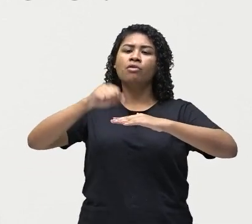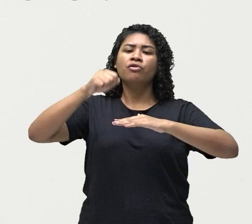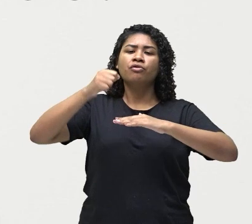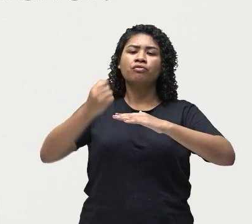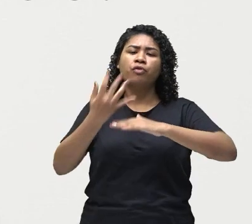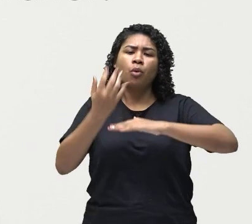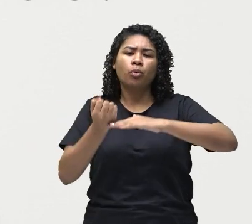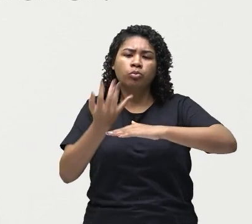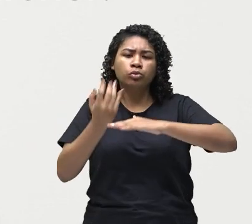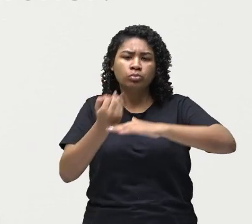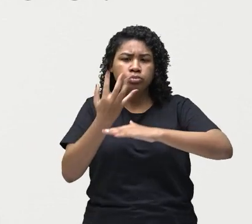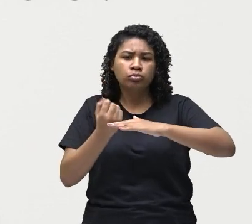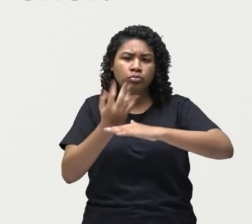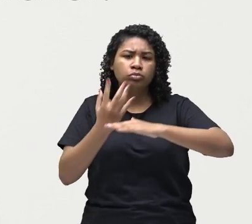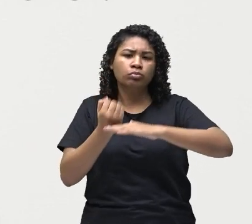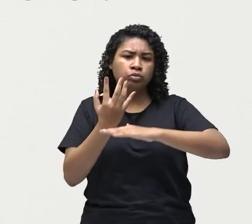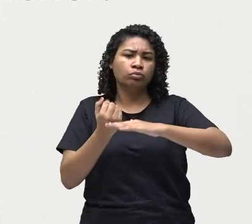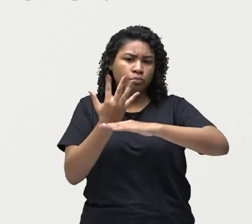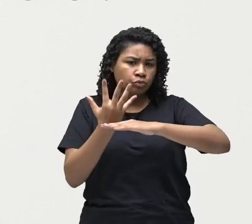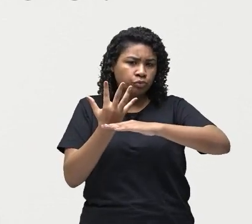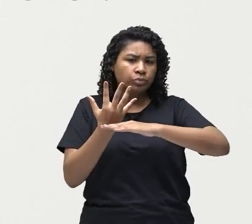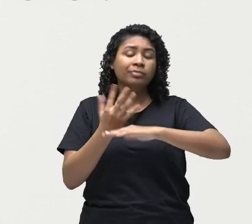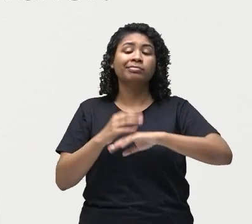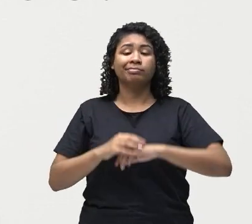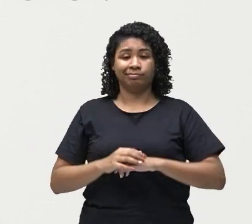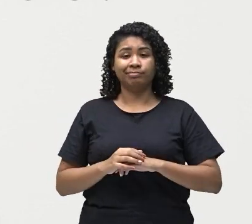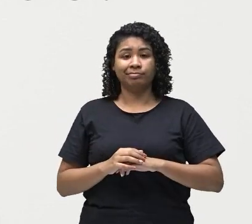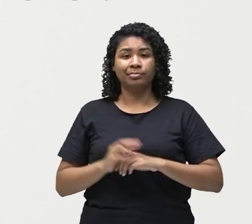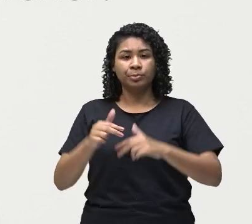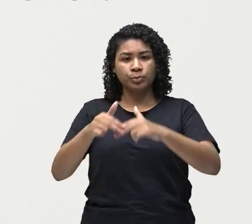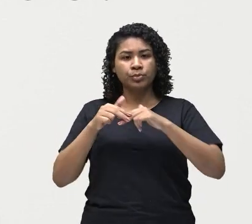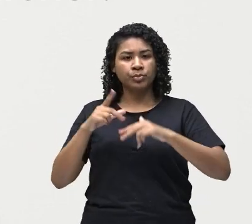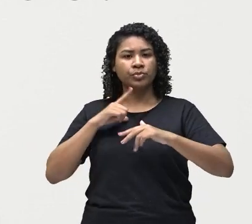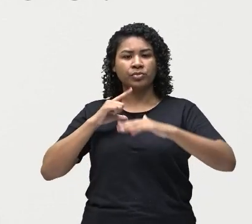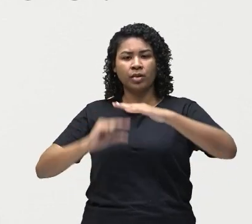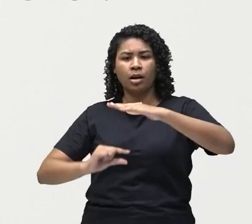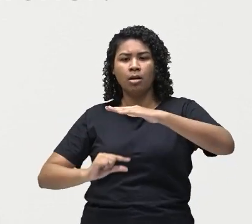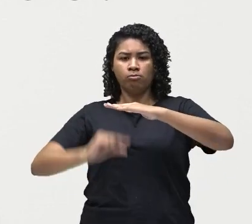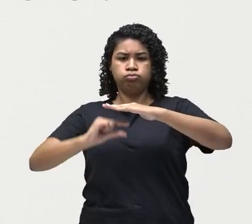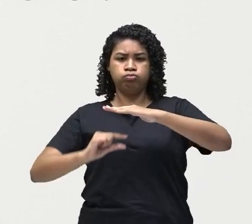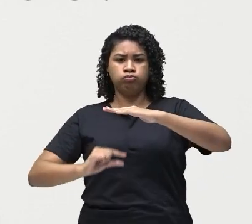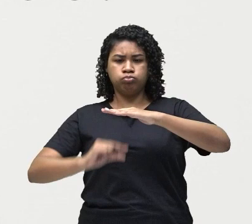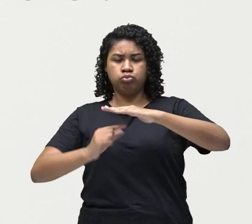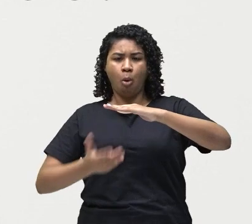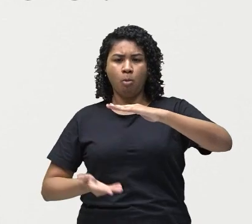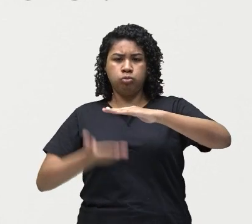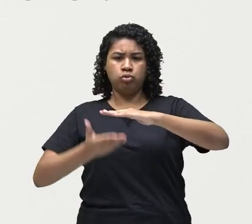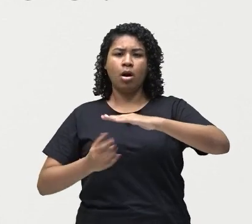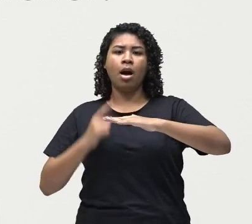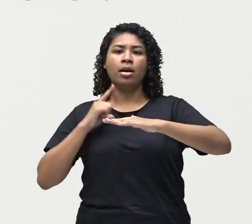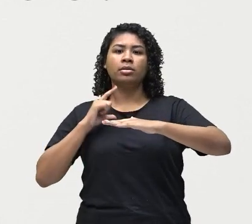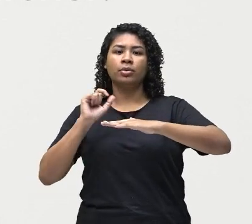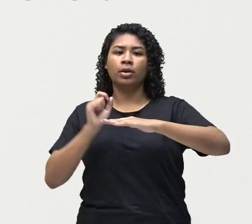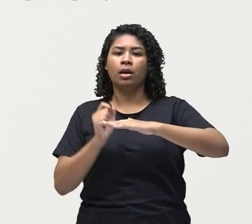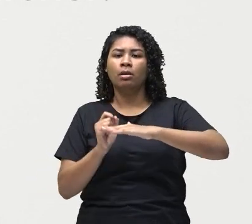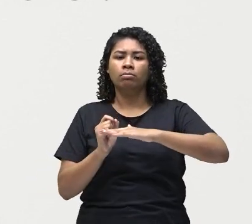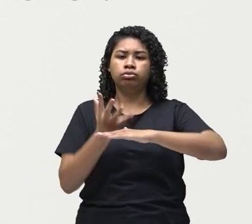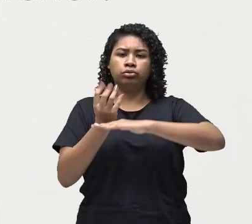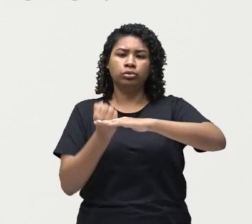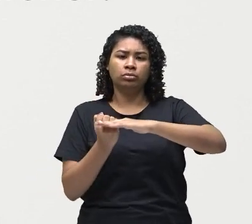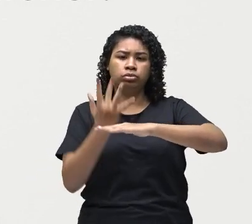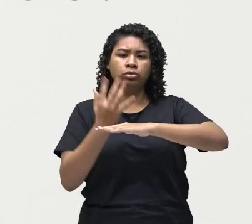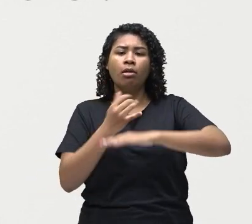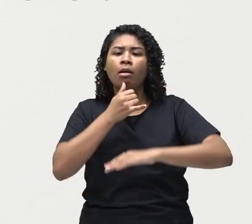da mistura a combustão da mistura combustível que está comprimida solta-se uma descarga elétrica